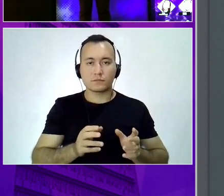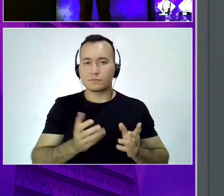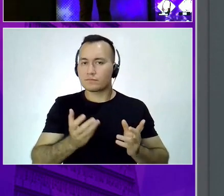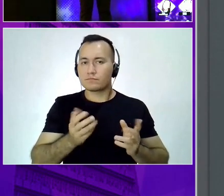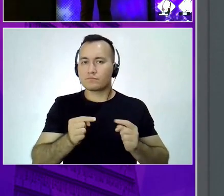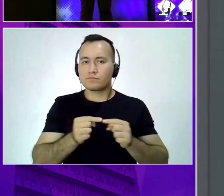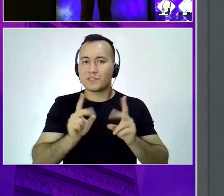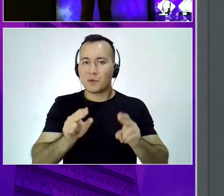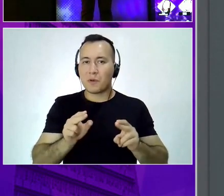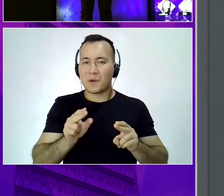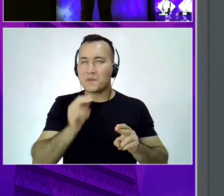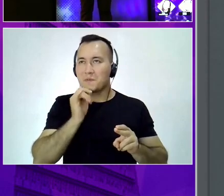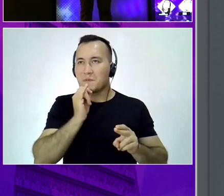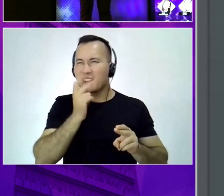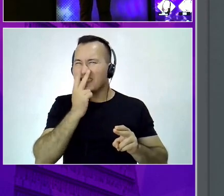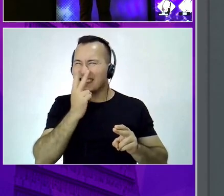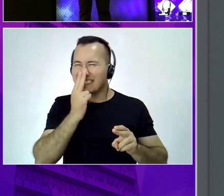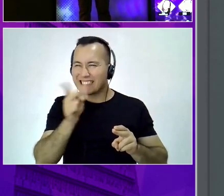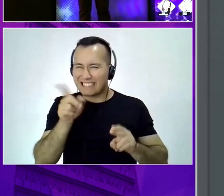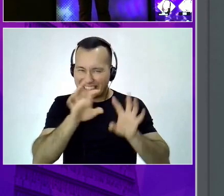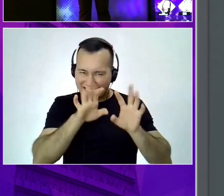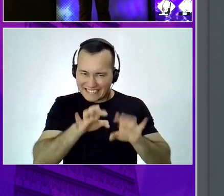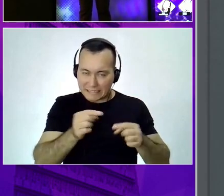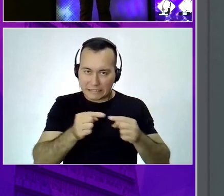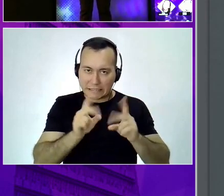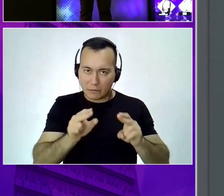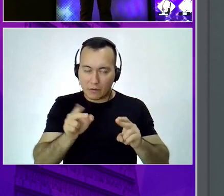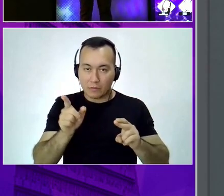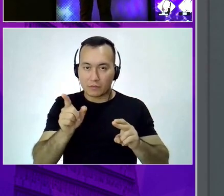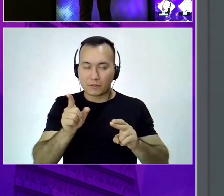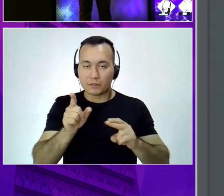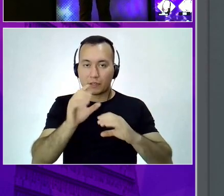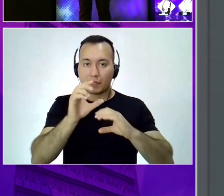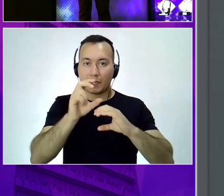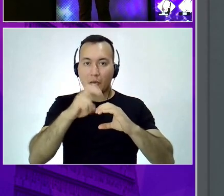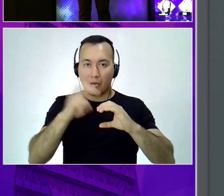que é a hora que eu trabalho, tá? Mas é só para trazer aqui uma ideia. É como se